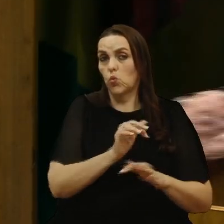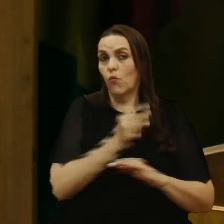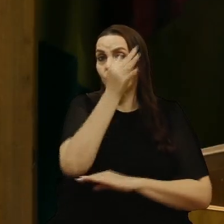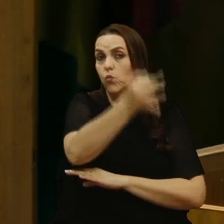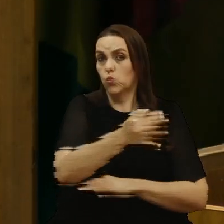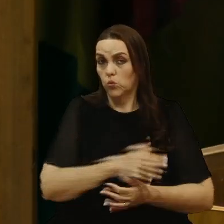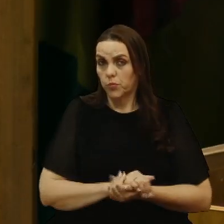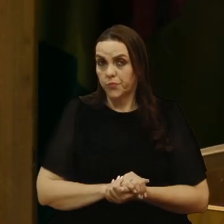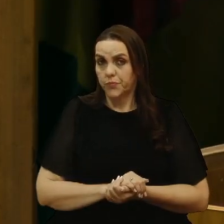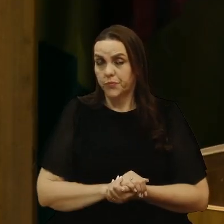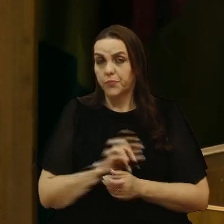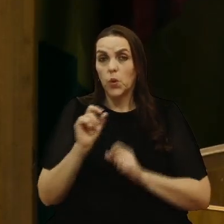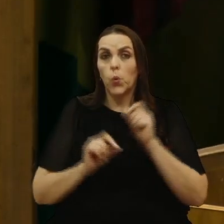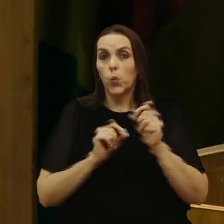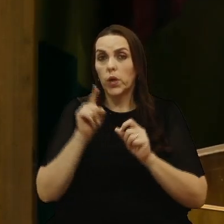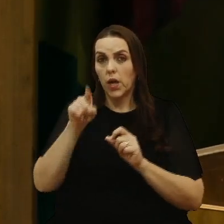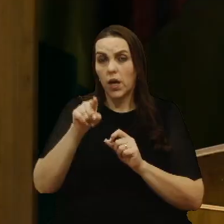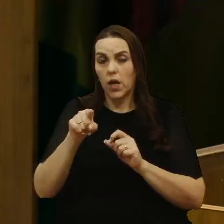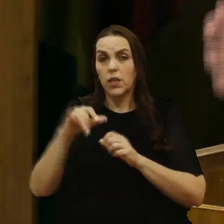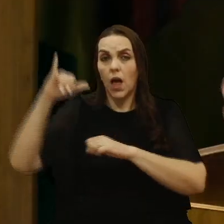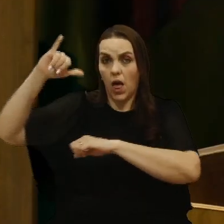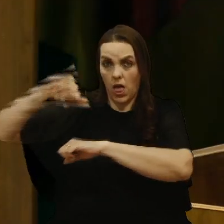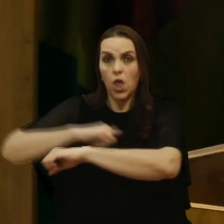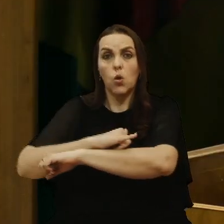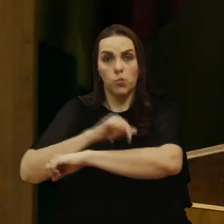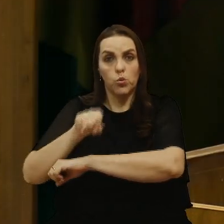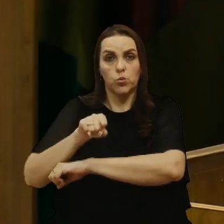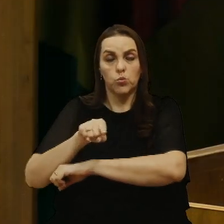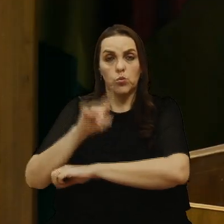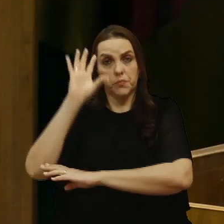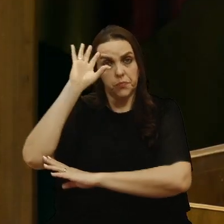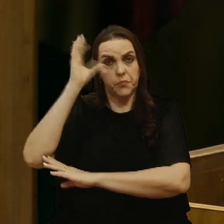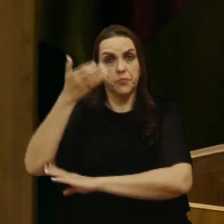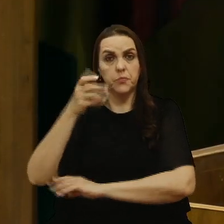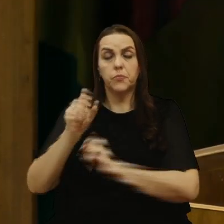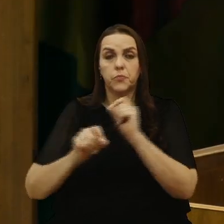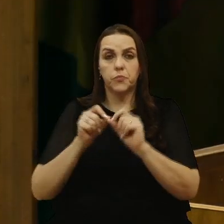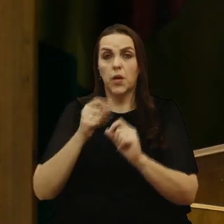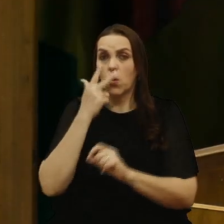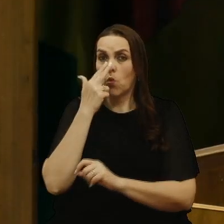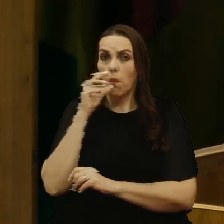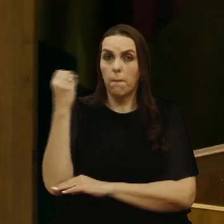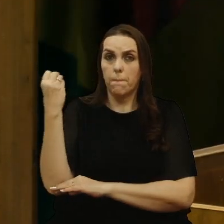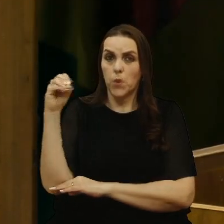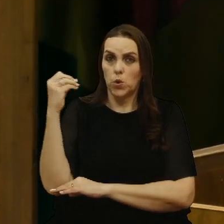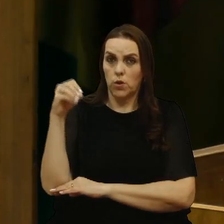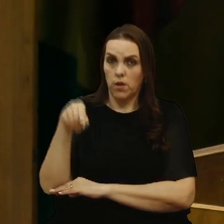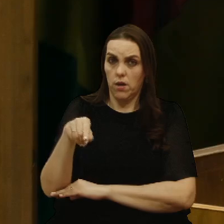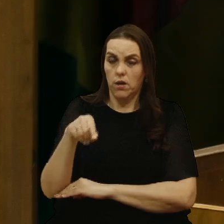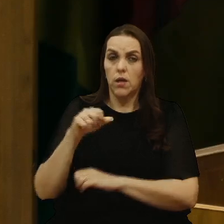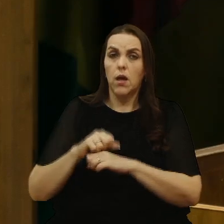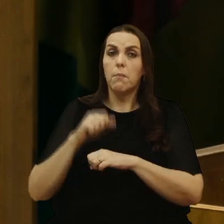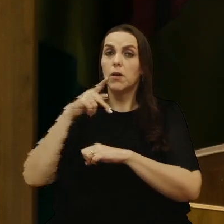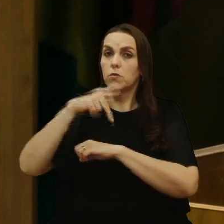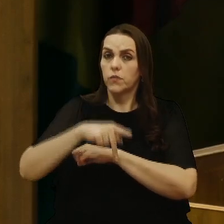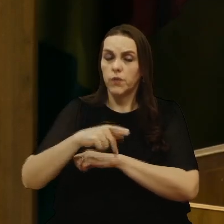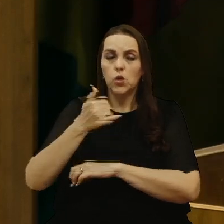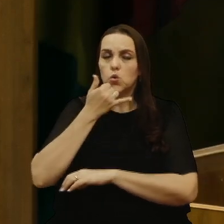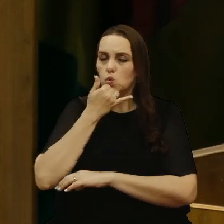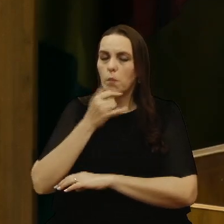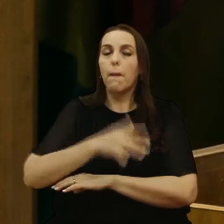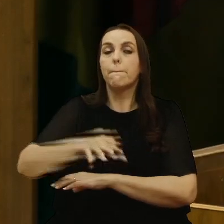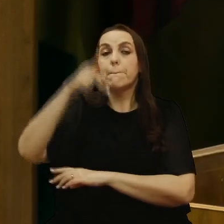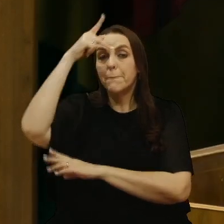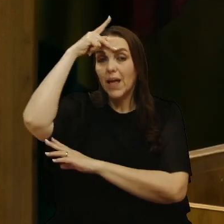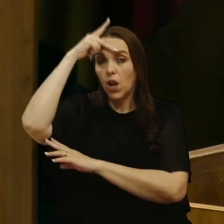com a questão do Corpo de Bombeiros no aeroporto? A solução é fazer aquilo que Porto Alegre já tem e Passo Fundo e Pelotas já tem, que